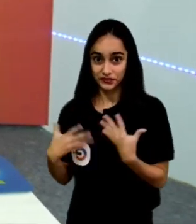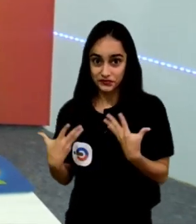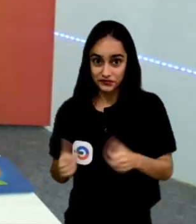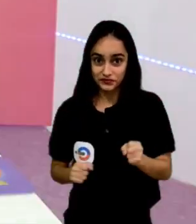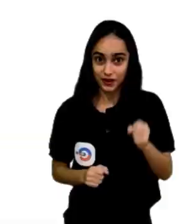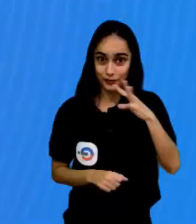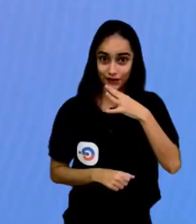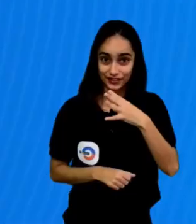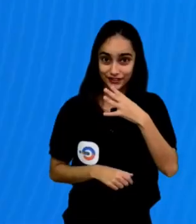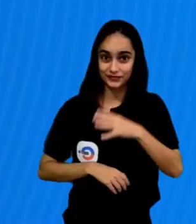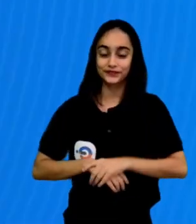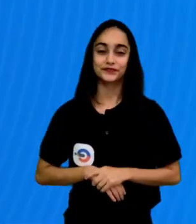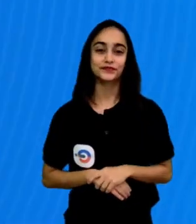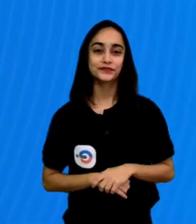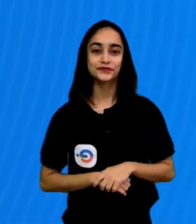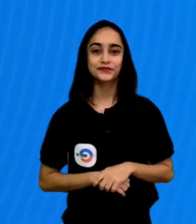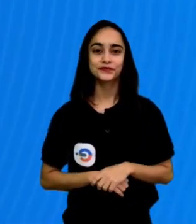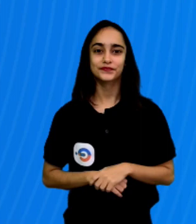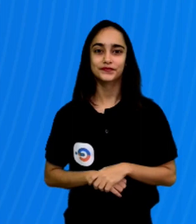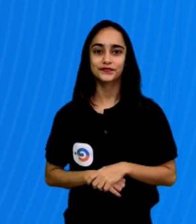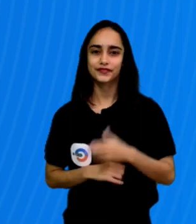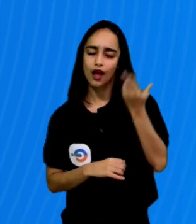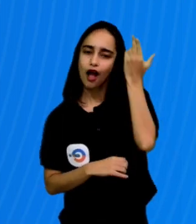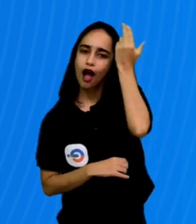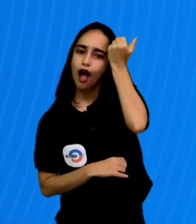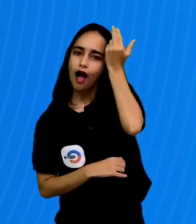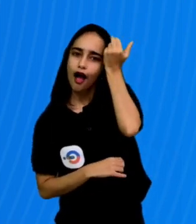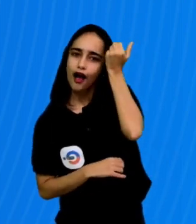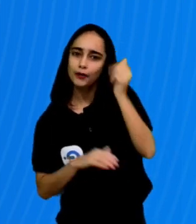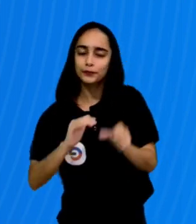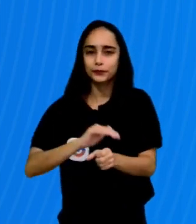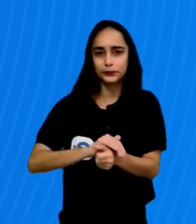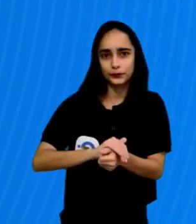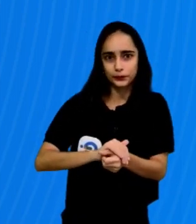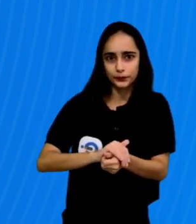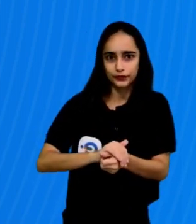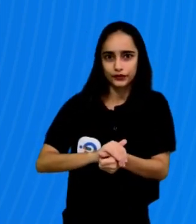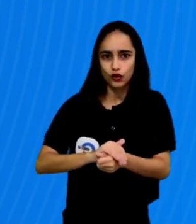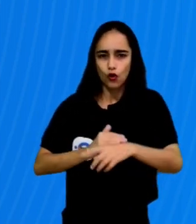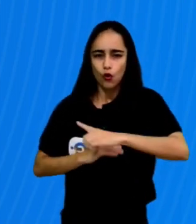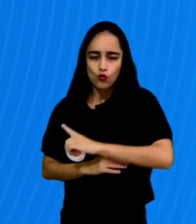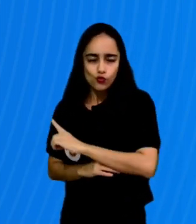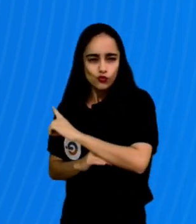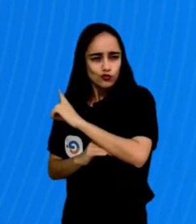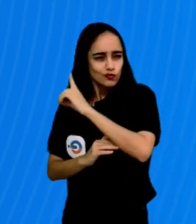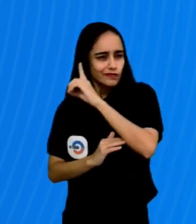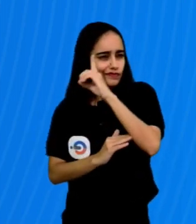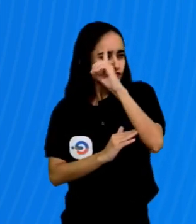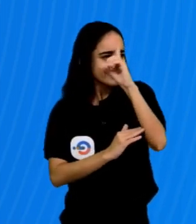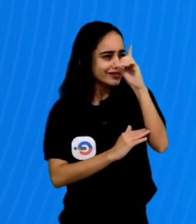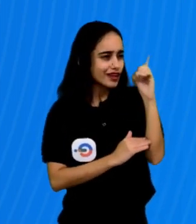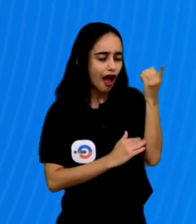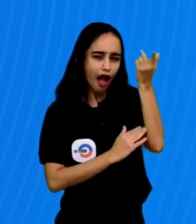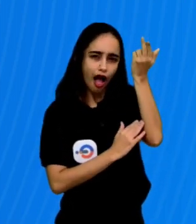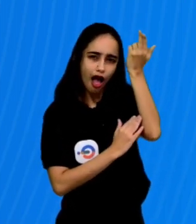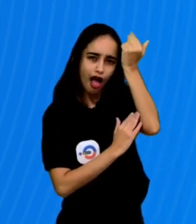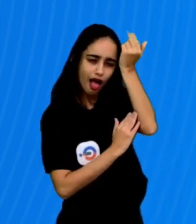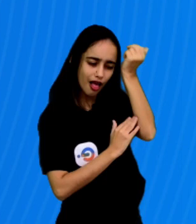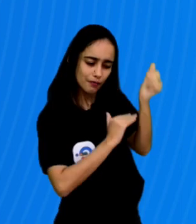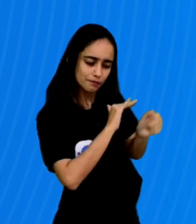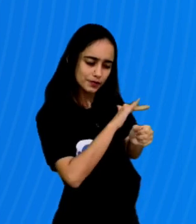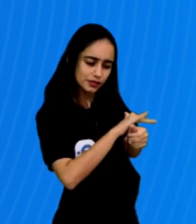ouvir? A lebre e a tartaruga. Era uma vez uma lebre e uma